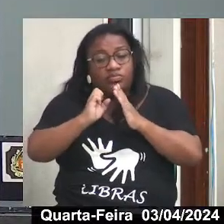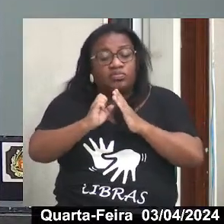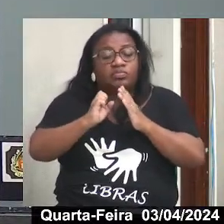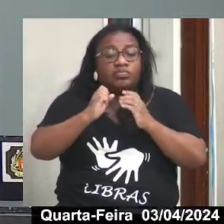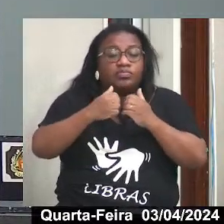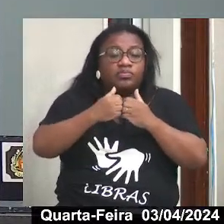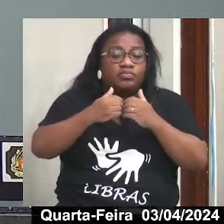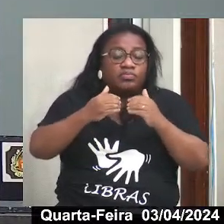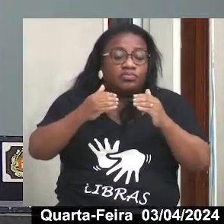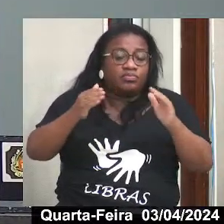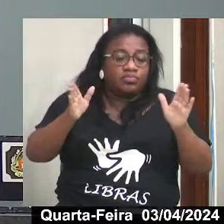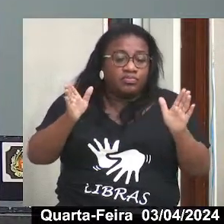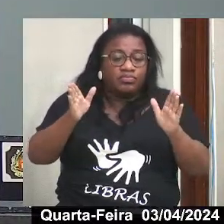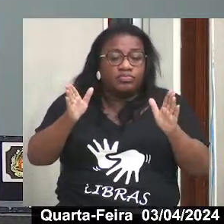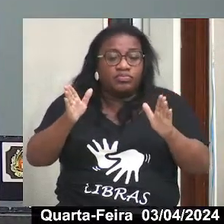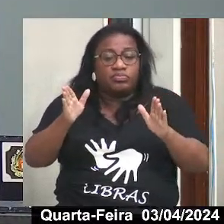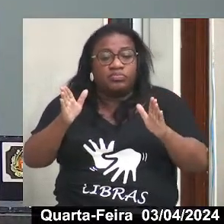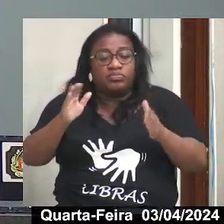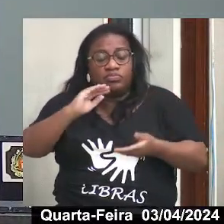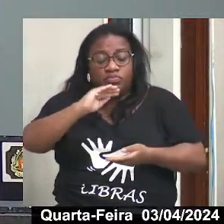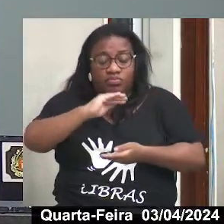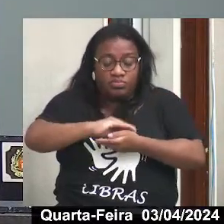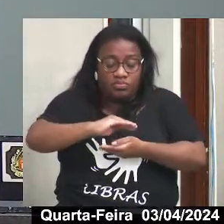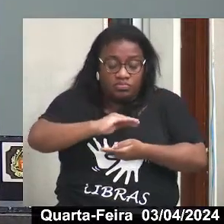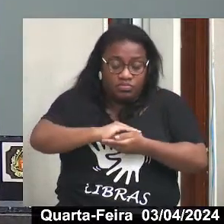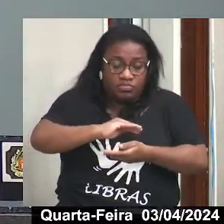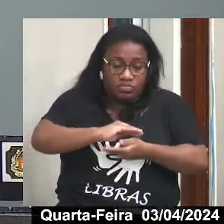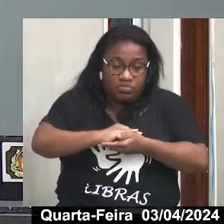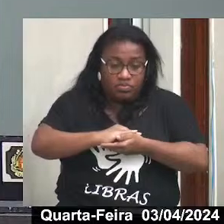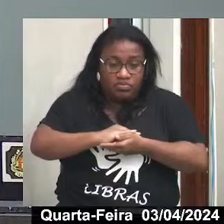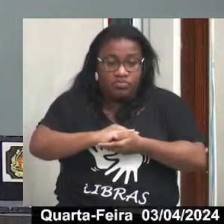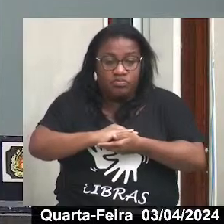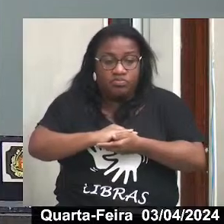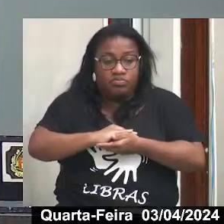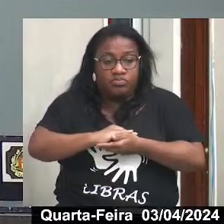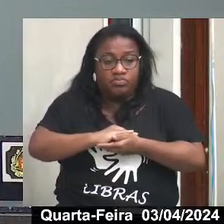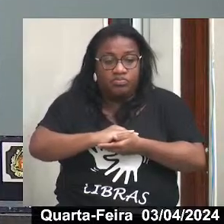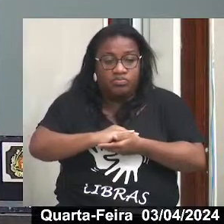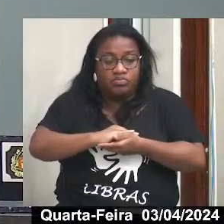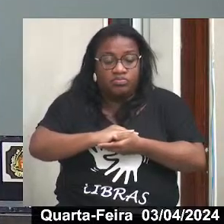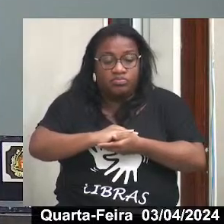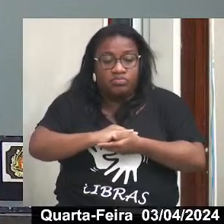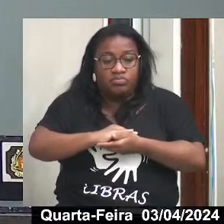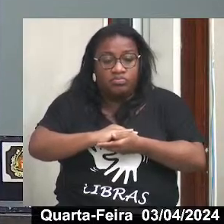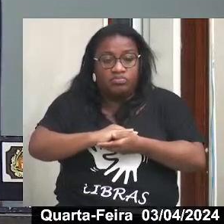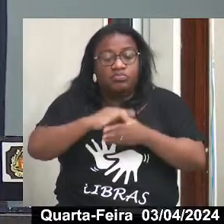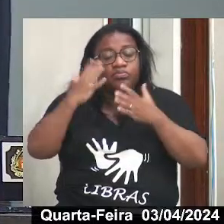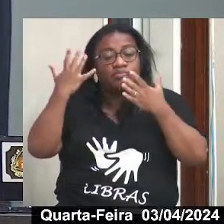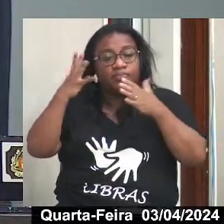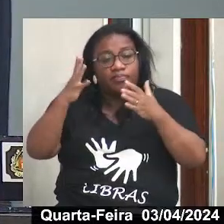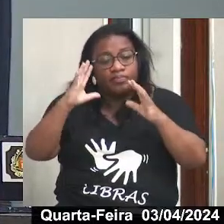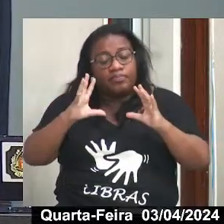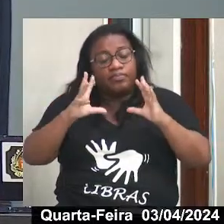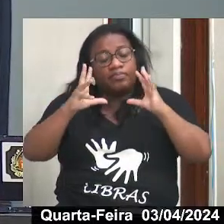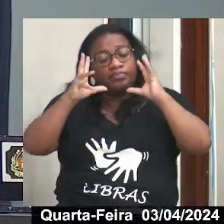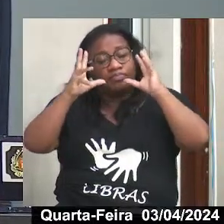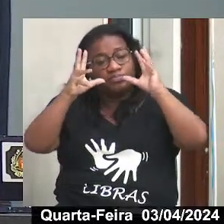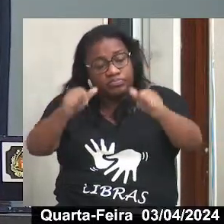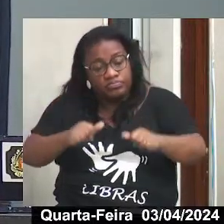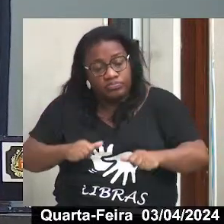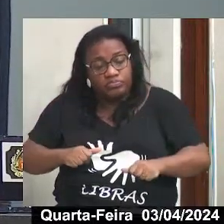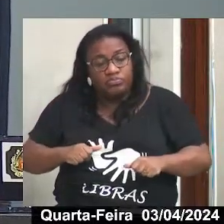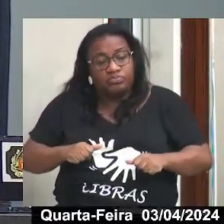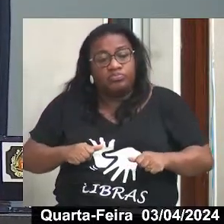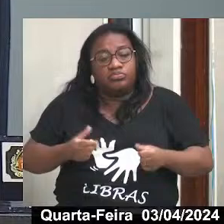portas abertas para as pessoas irem ao Bom Prato fazer sua alimentação. Tá bom, minha gente? Parabéns a todos e